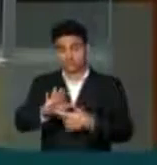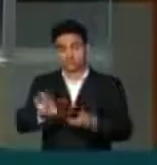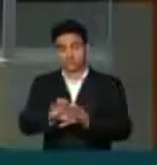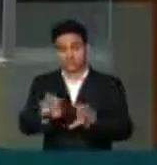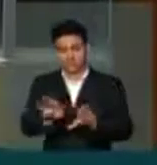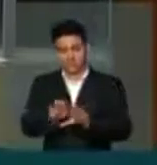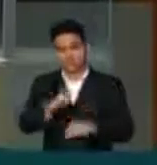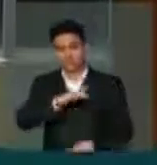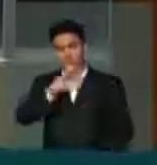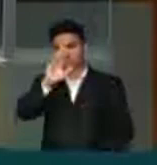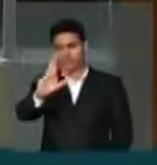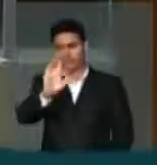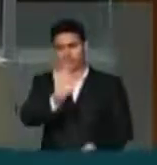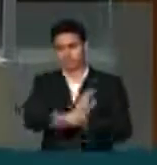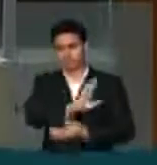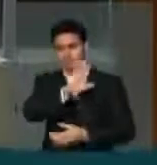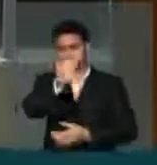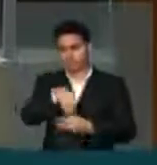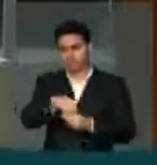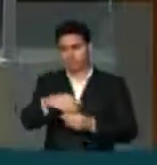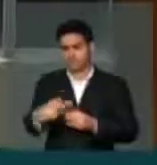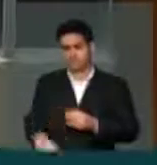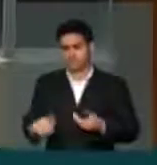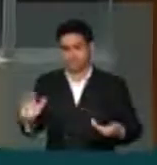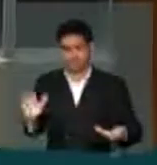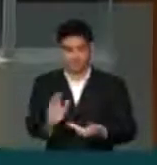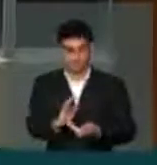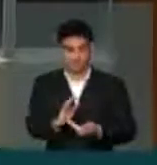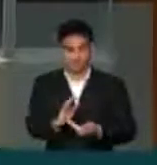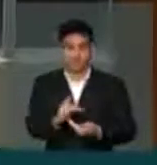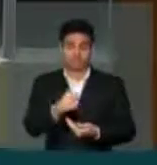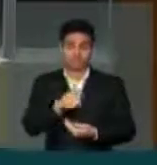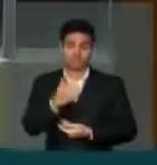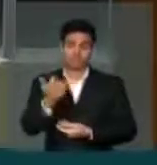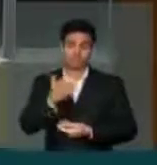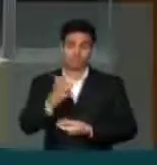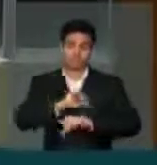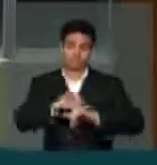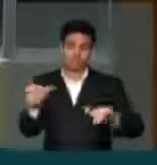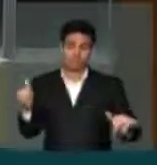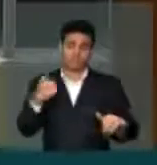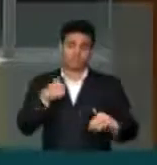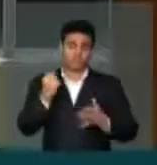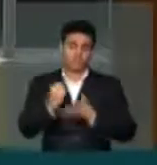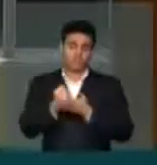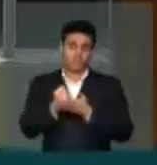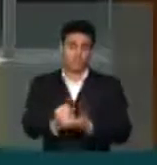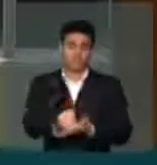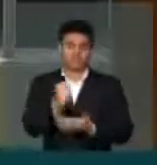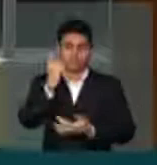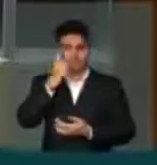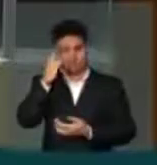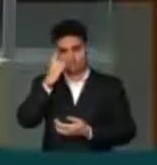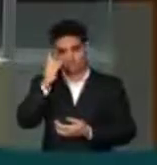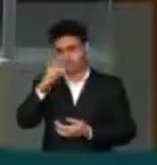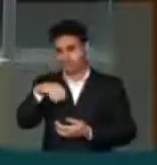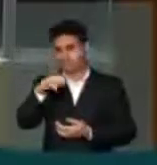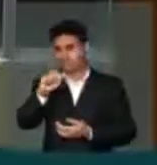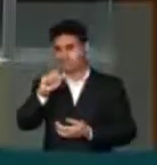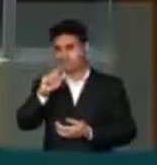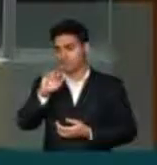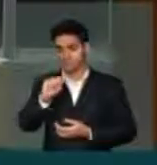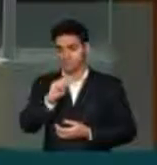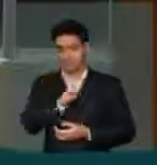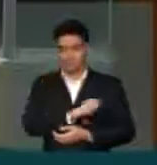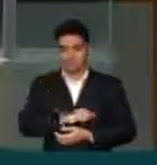tenha representação nessa casa. Inclusive, quero manifestar minha solidariedade à deputada Maria do